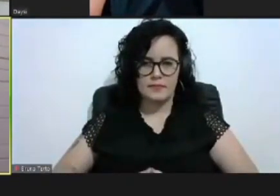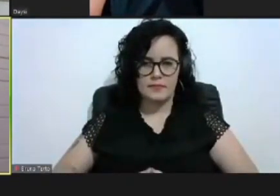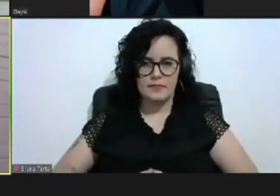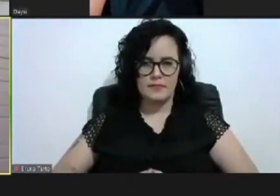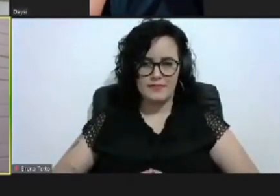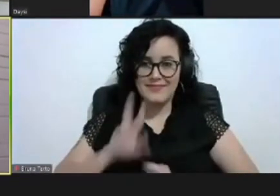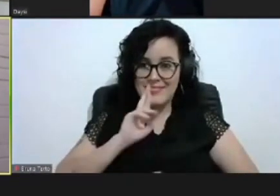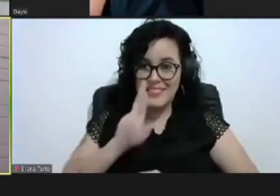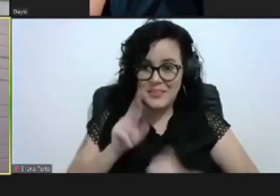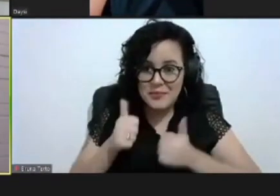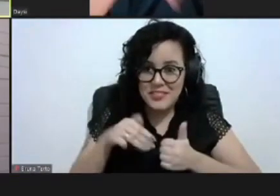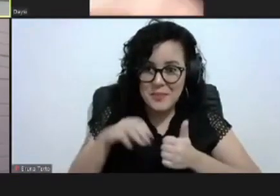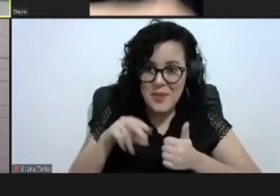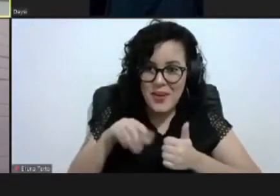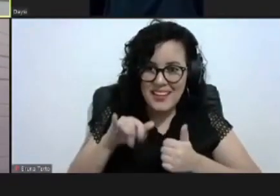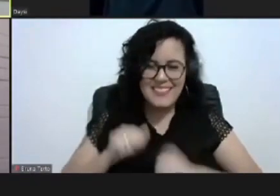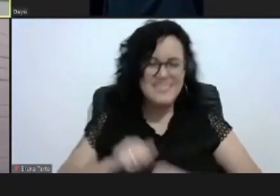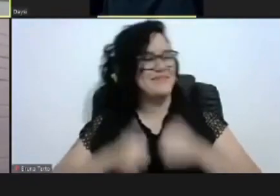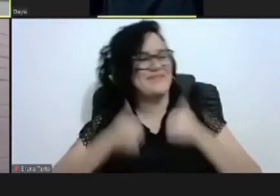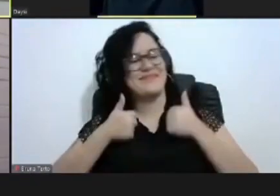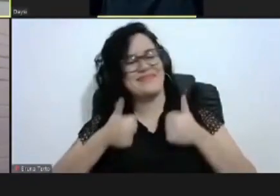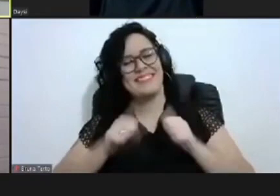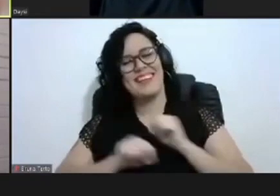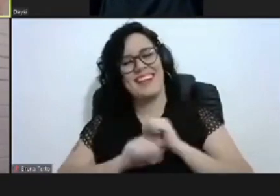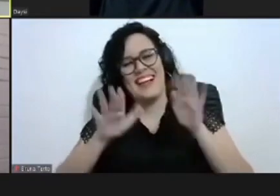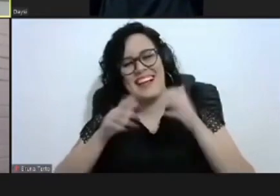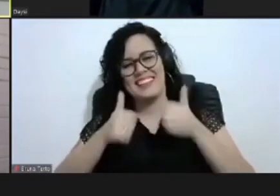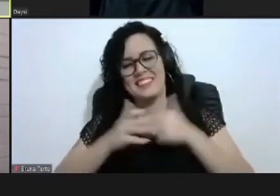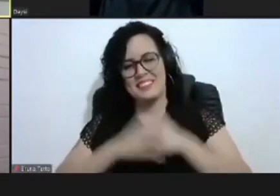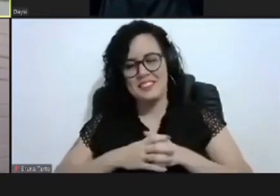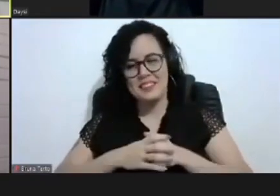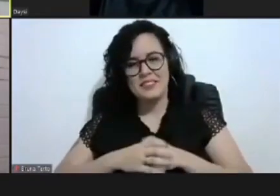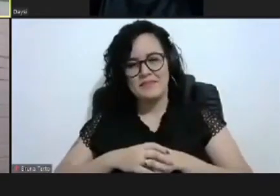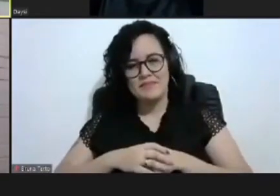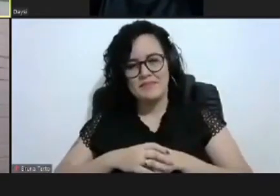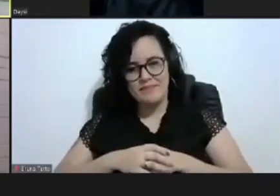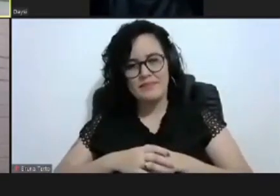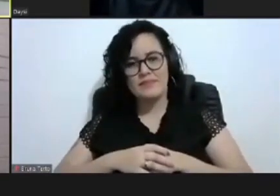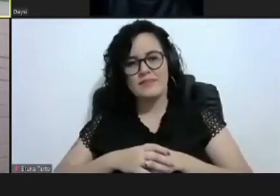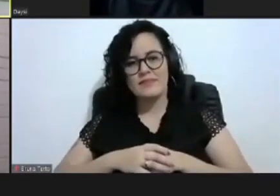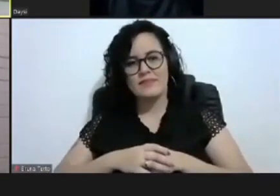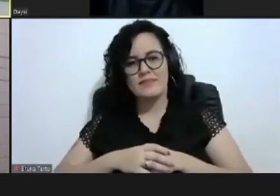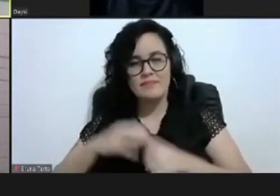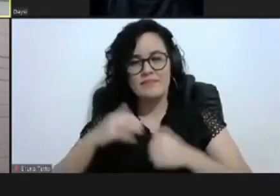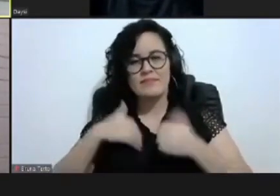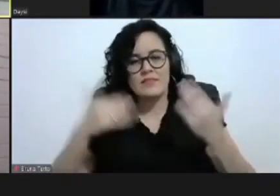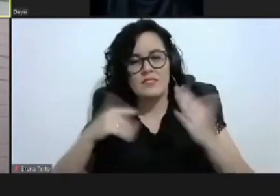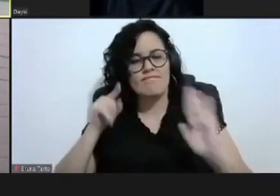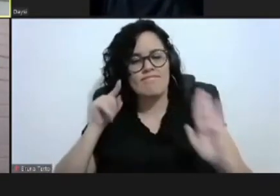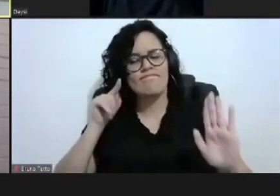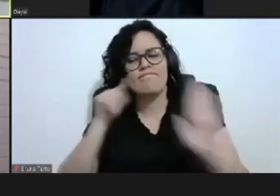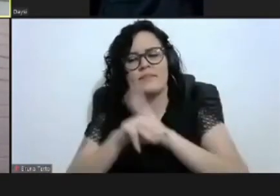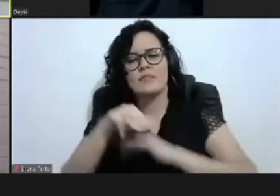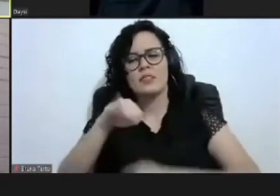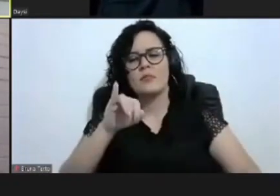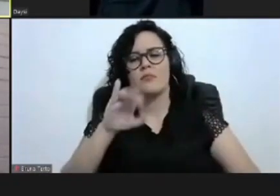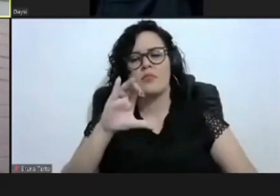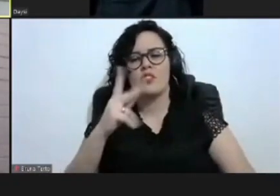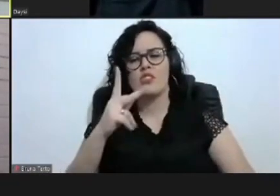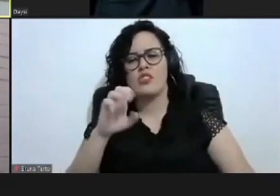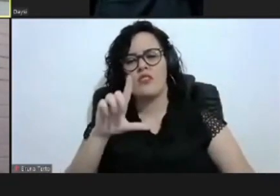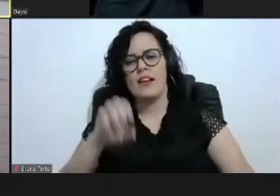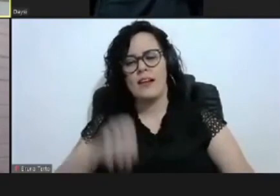Respondi, mãe? Claro. Isso me leva a uma pergunta para a Michelle. E essa